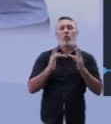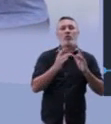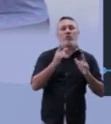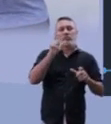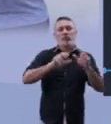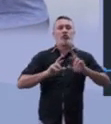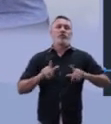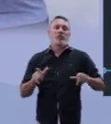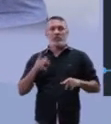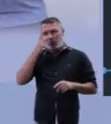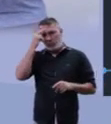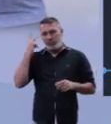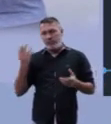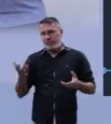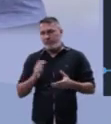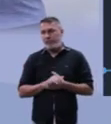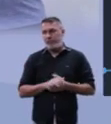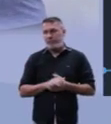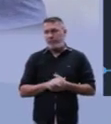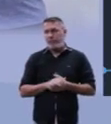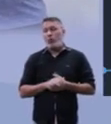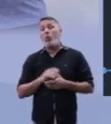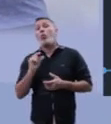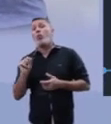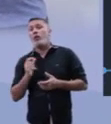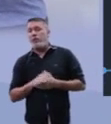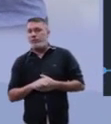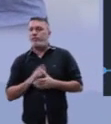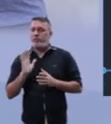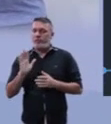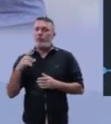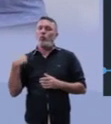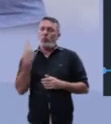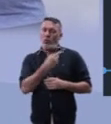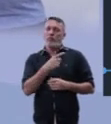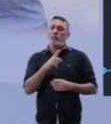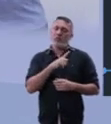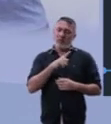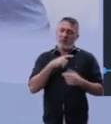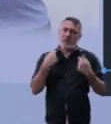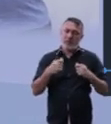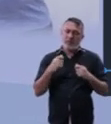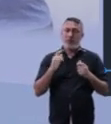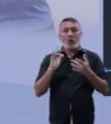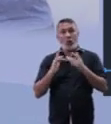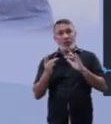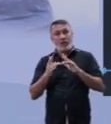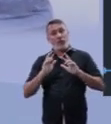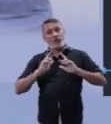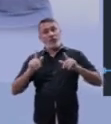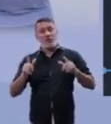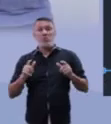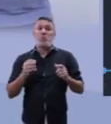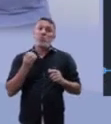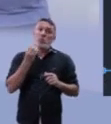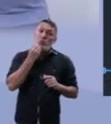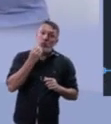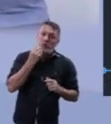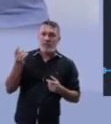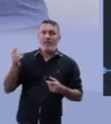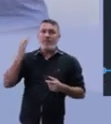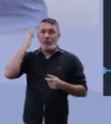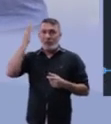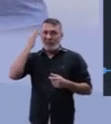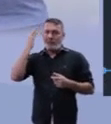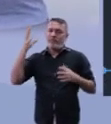à convivência com o diferente. Ou seja, nós deveríamos estar habituados com aqueles que são diferentes. Deveríamos.